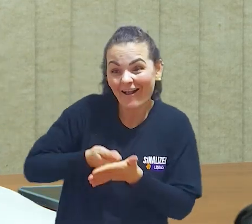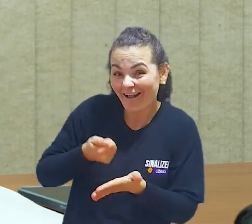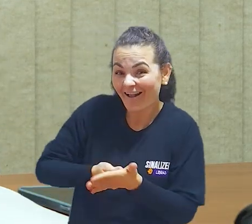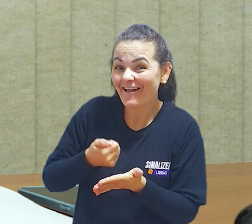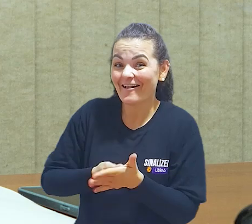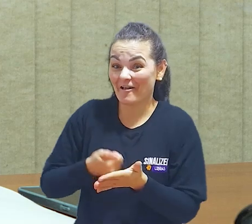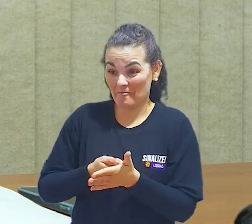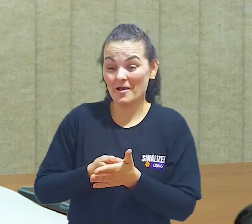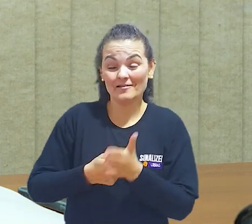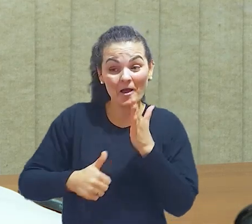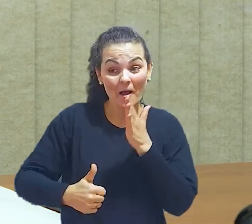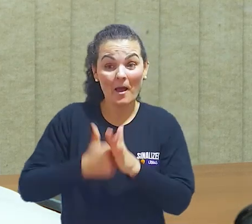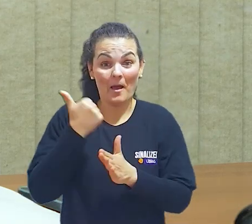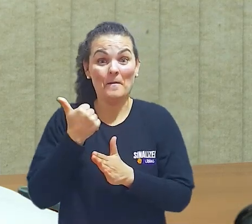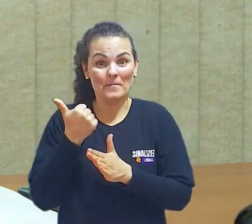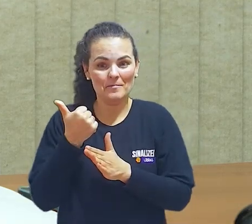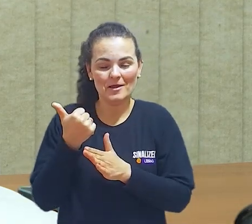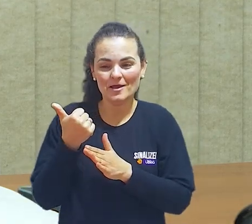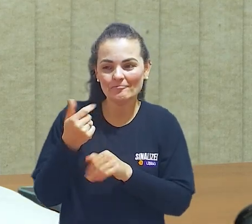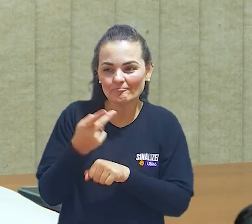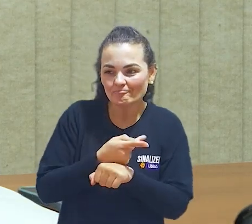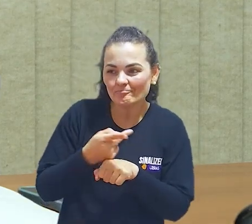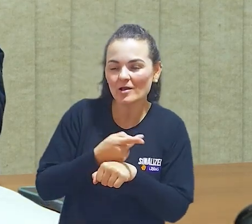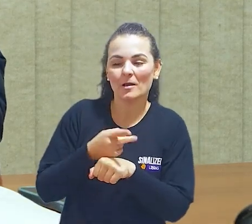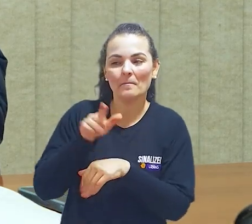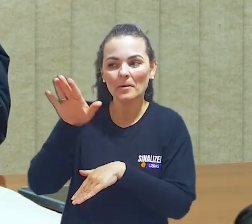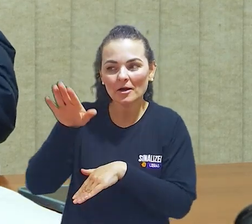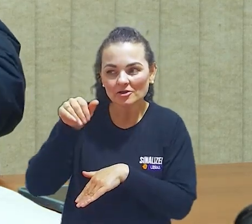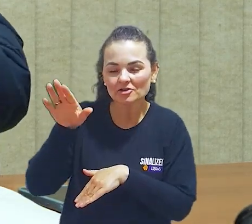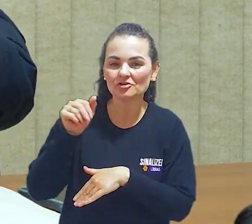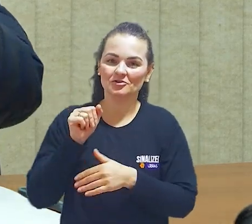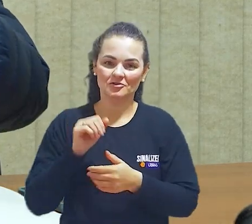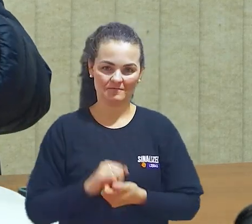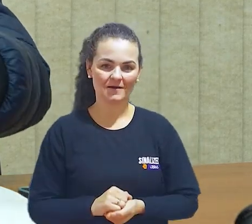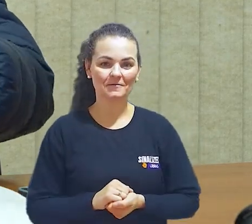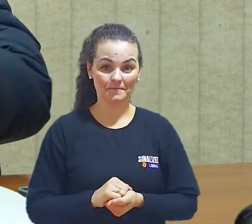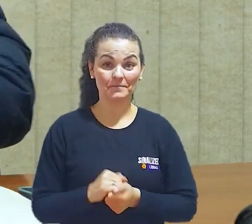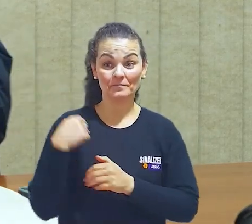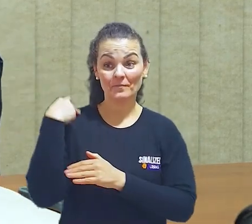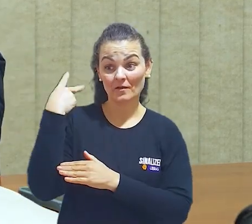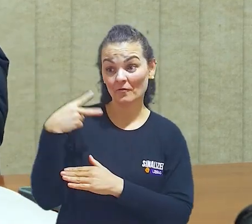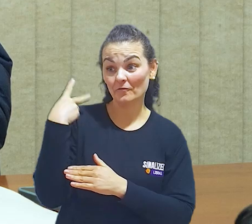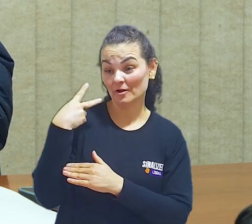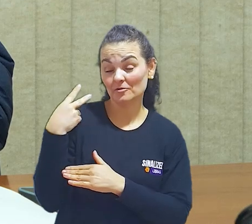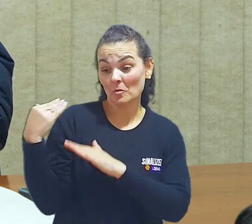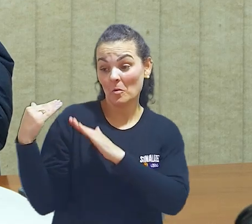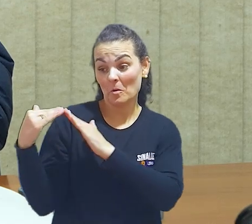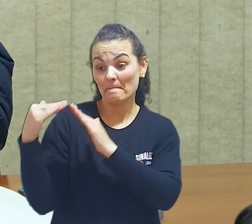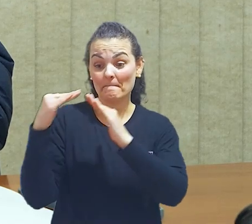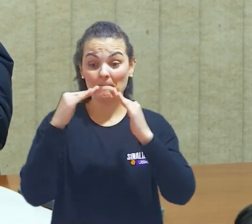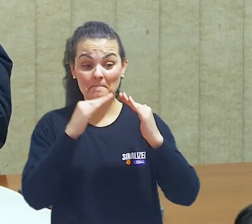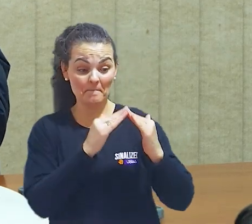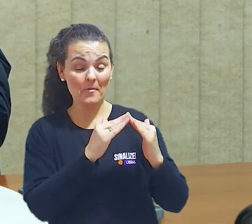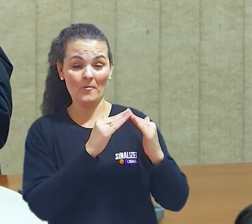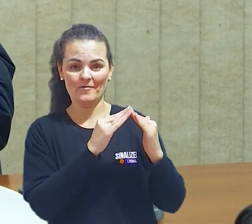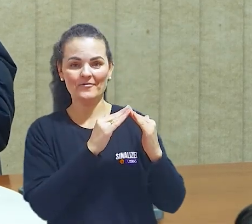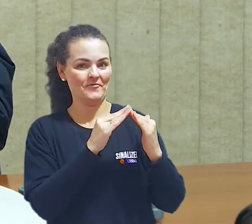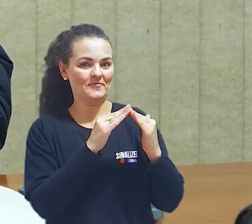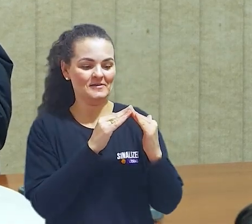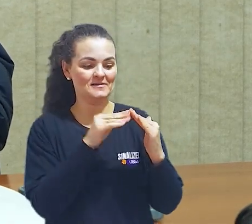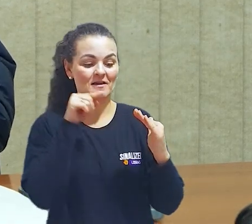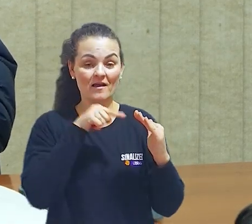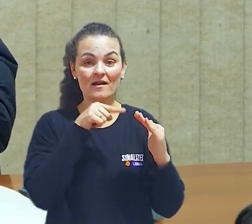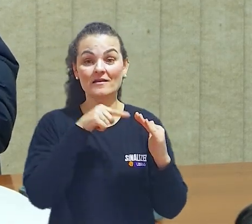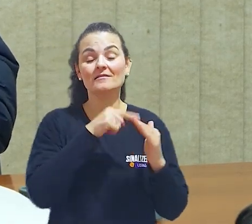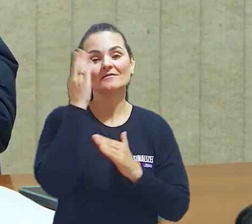primeiro que é procurado. Por quê? Porque às vezes o vereador está morando ao lado da casa de uma determinada pessoa que sabe